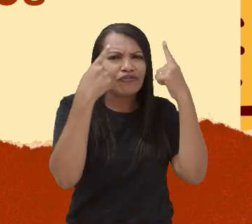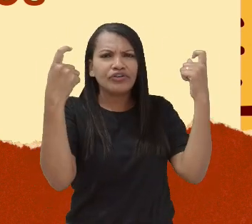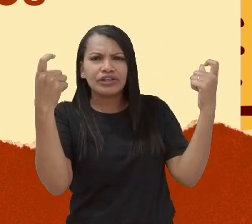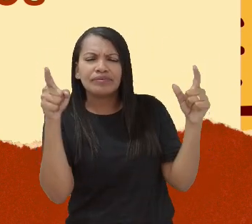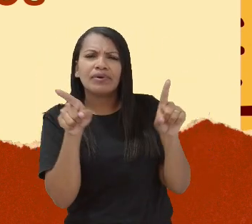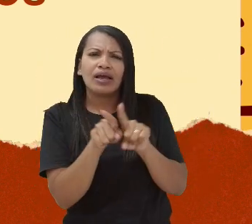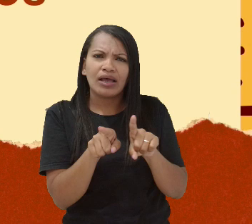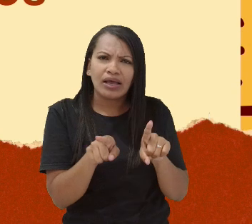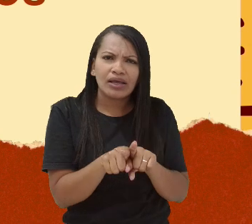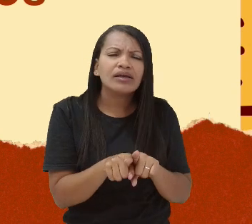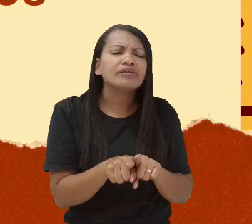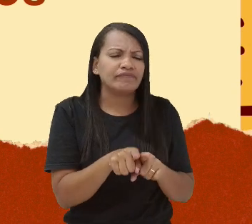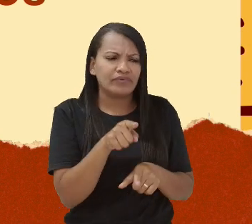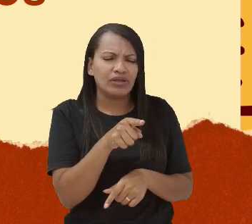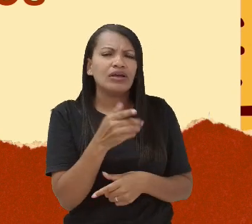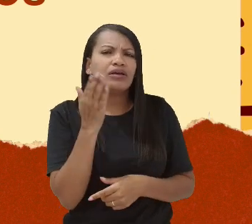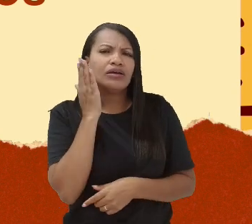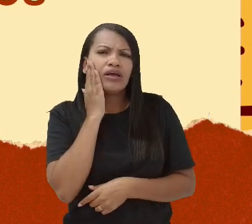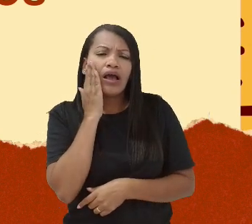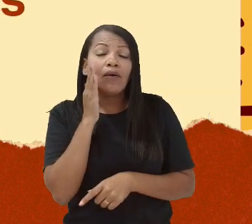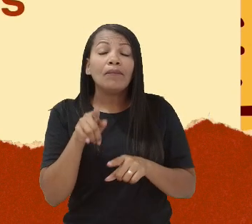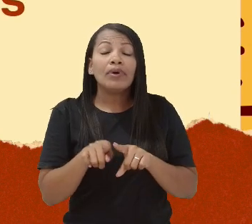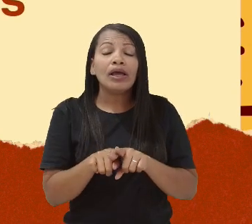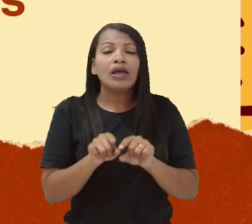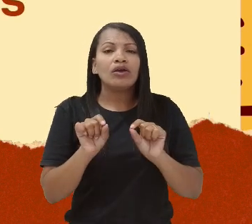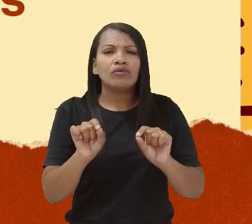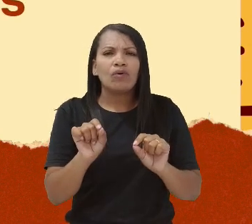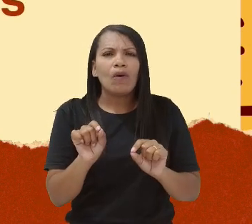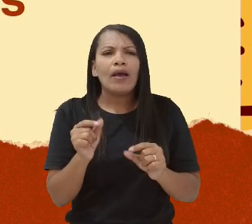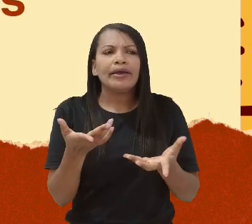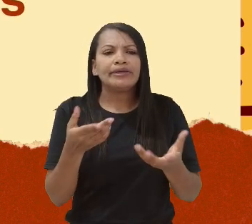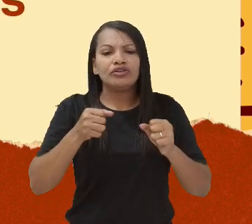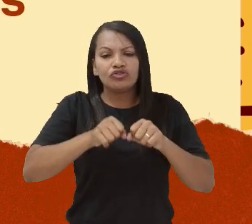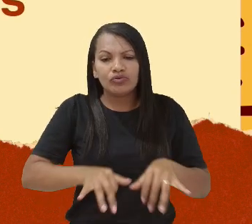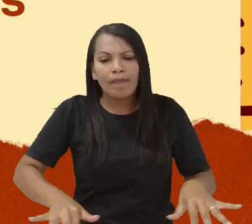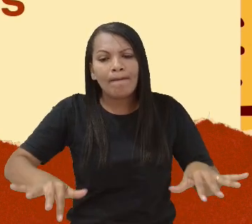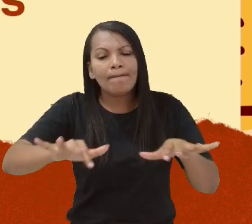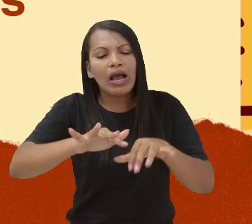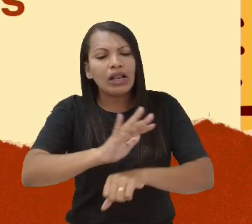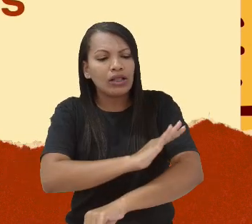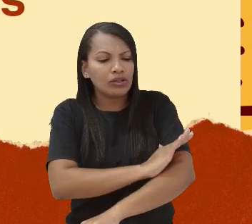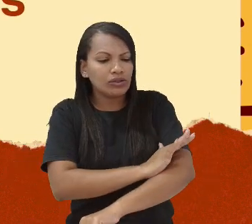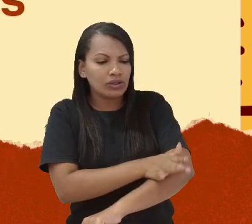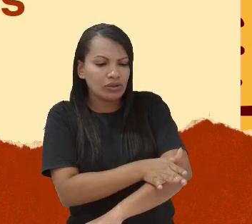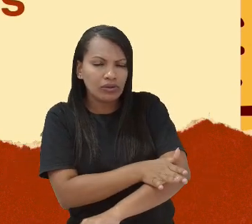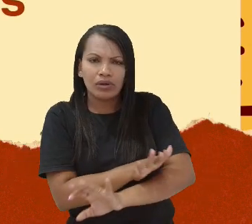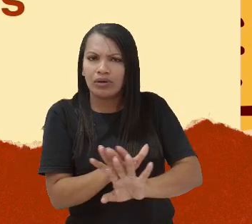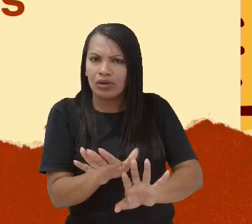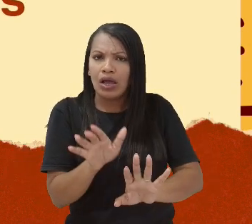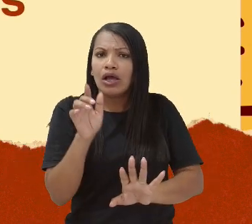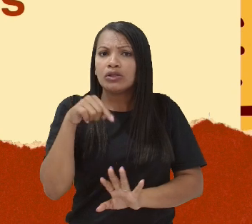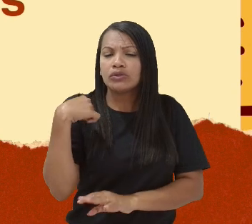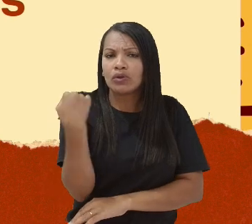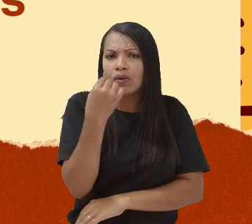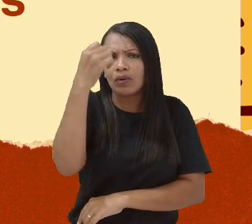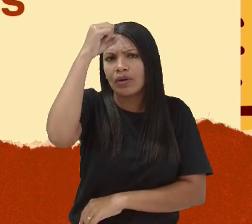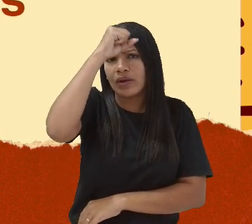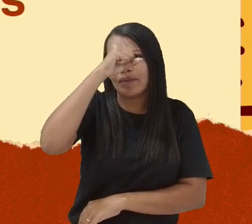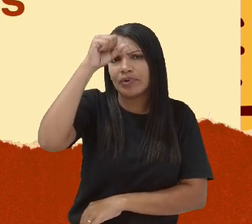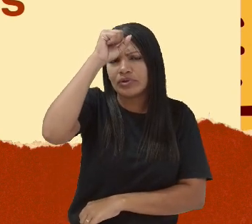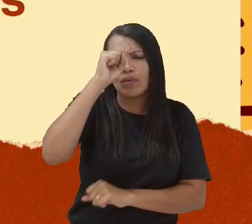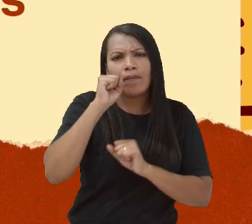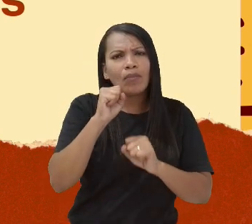questionar políticas e comportamentos que perpetuam a discriminação. Então, a partir disso do que a gente aprendeu, a gente pode fazer,